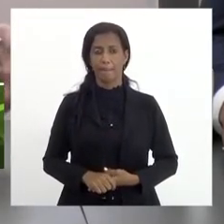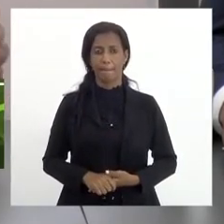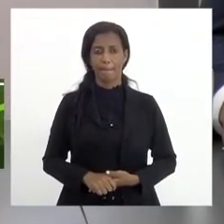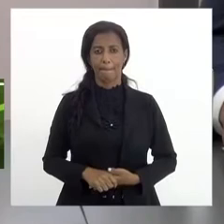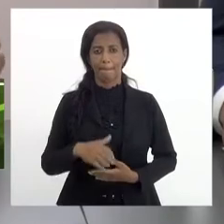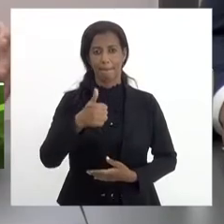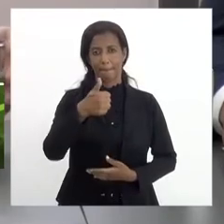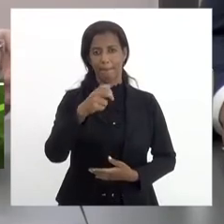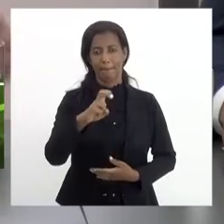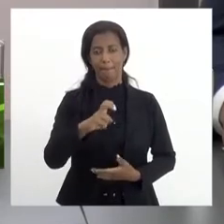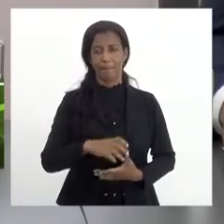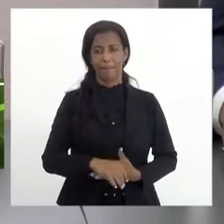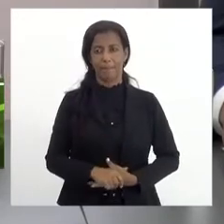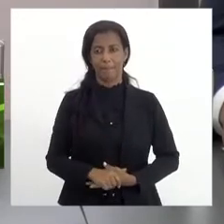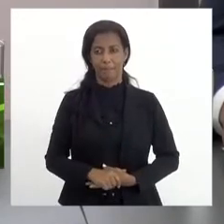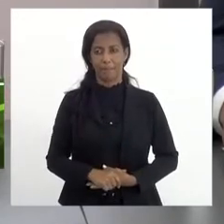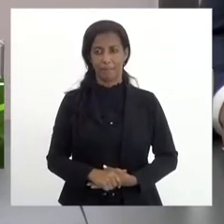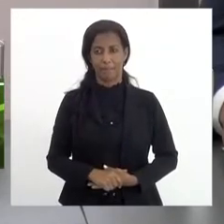15.